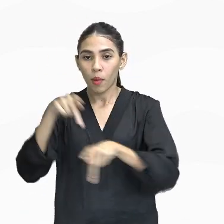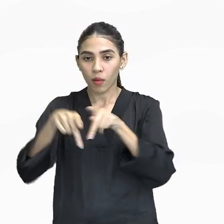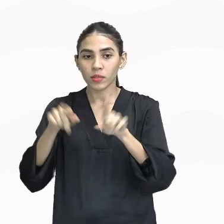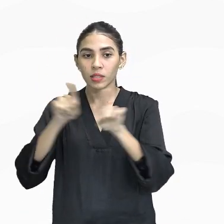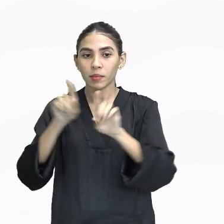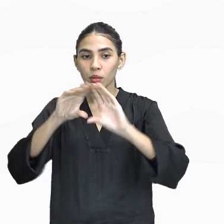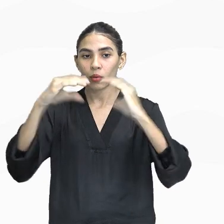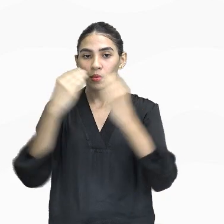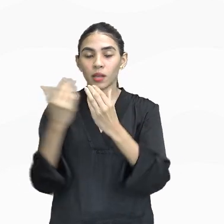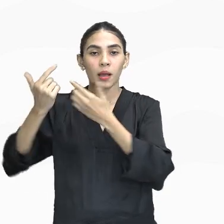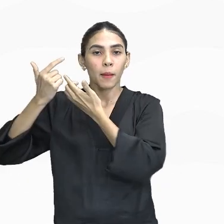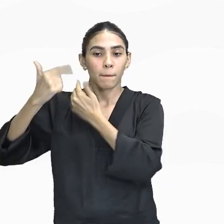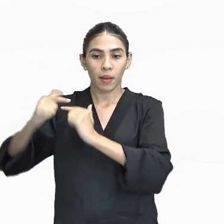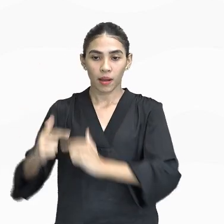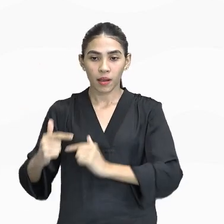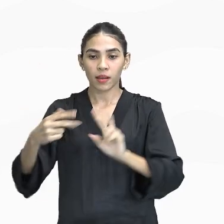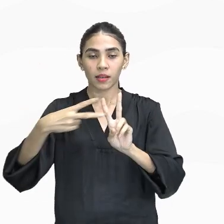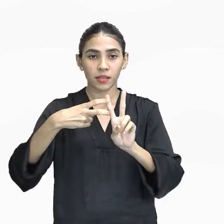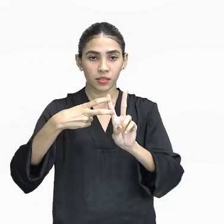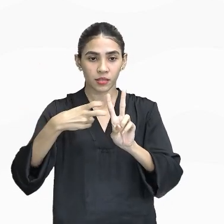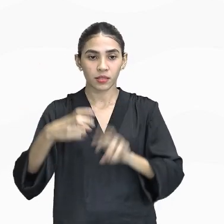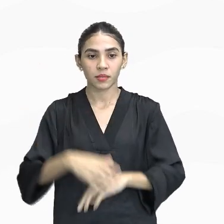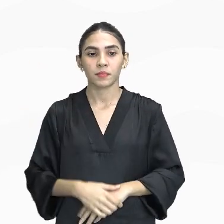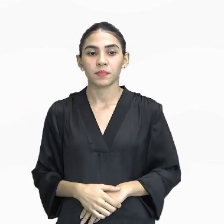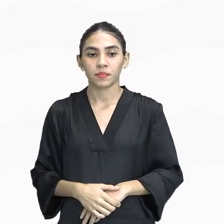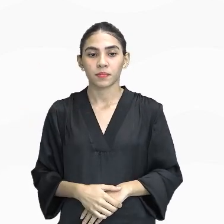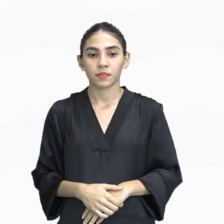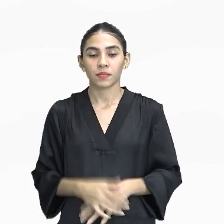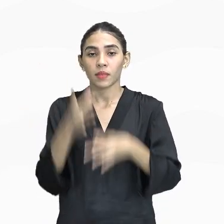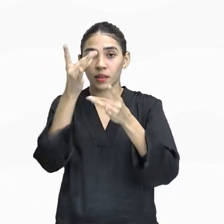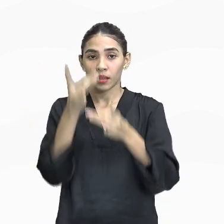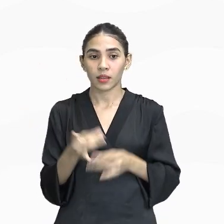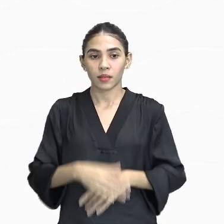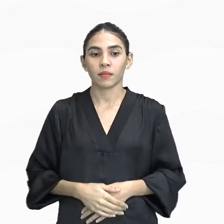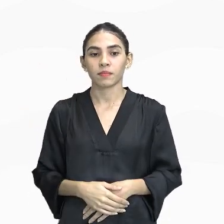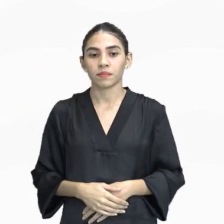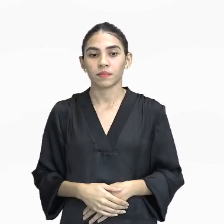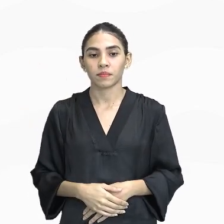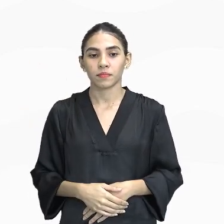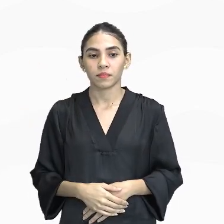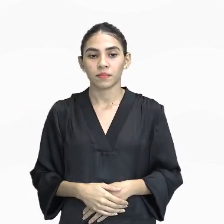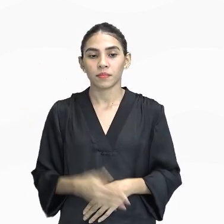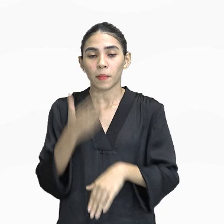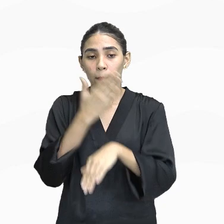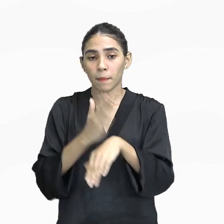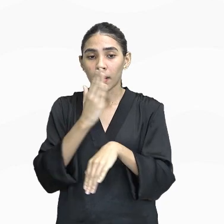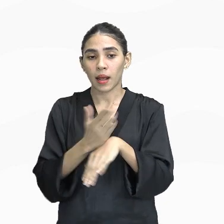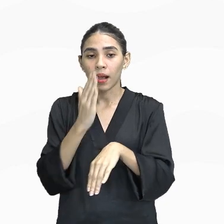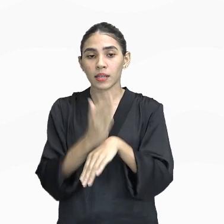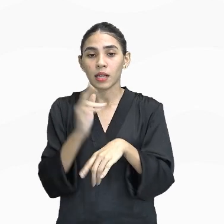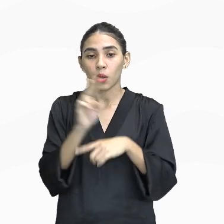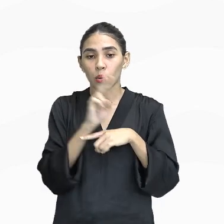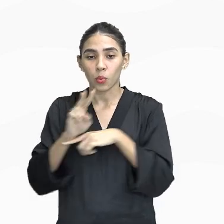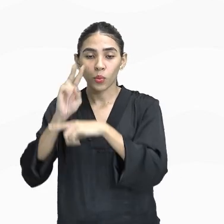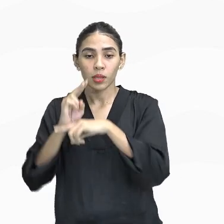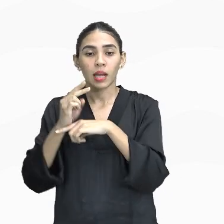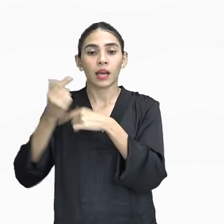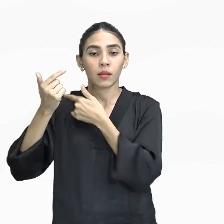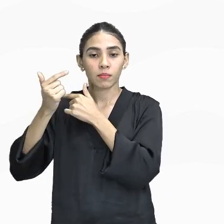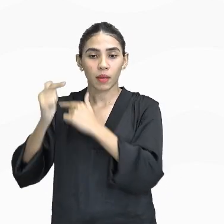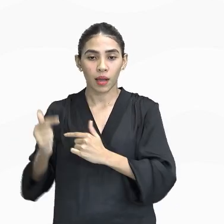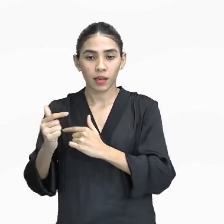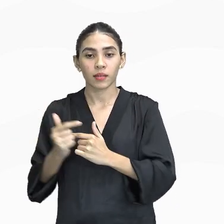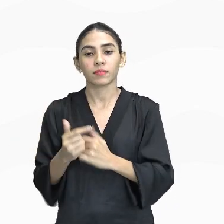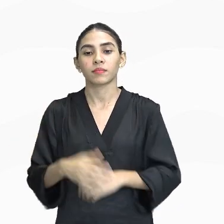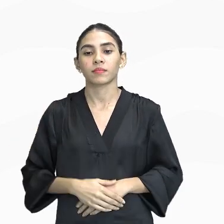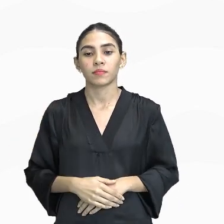e comunidades tradicionais e indígenas. E o detalhamento da aula, práticas sustentáveis